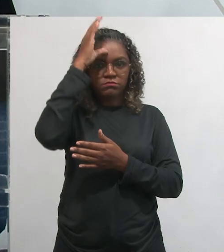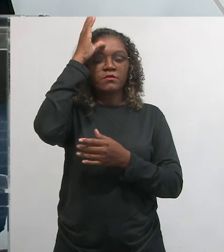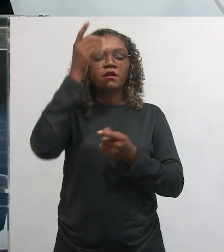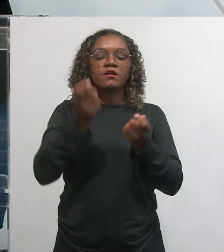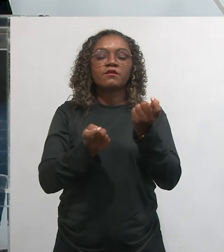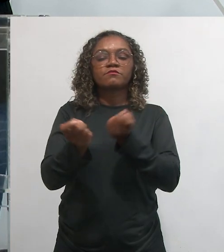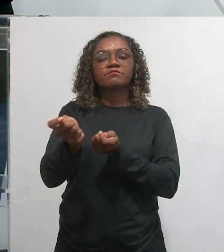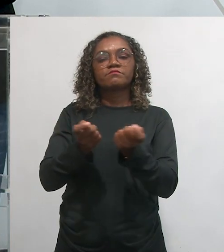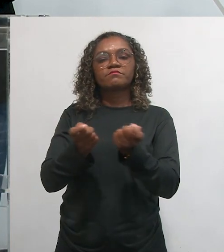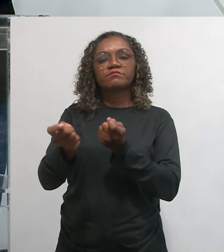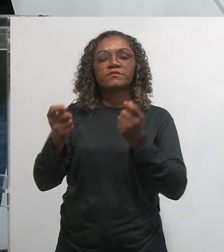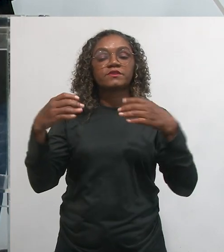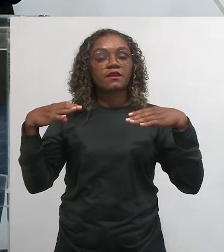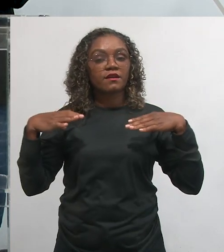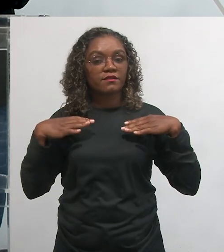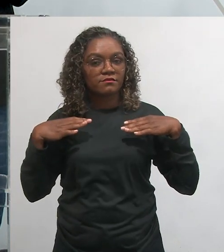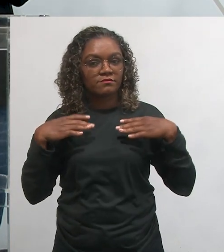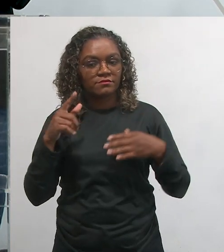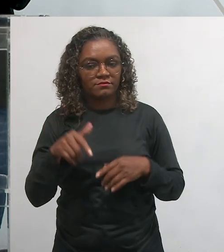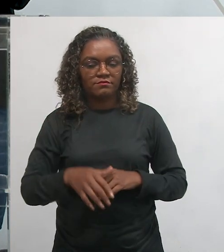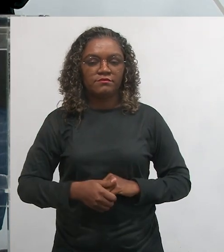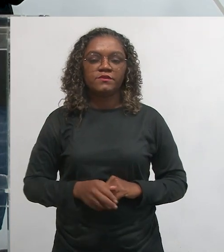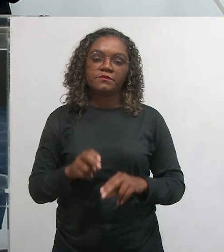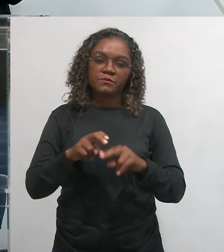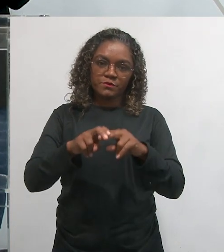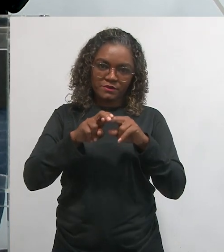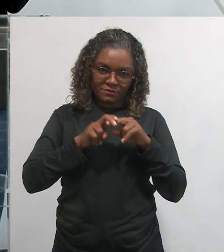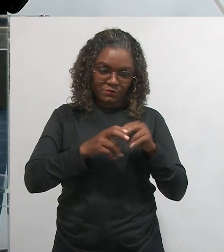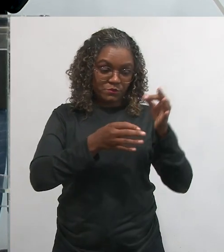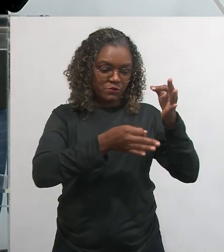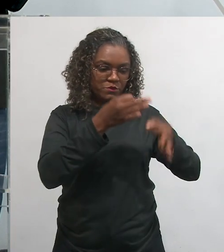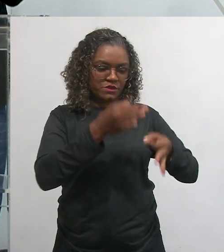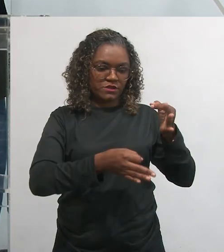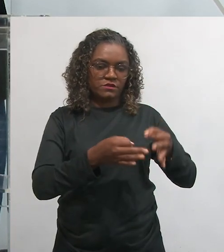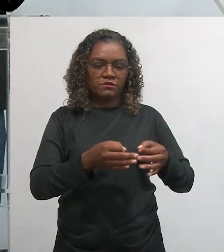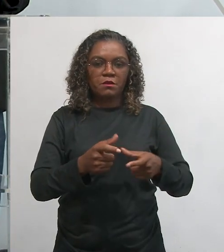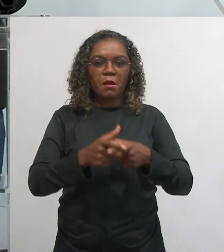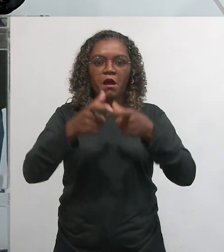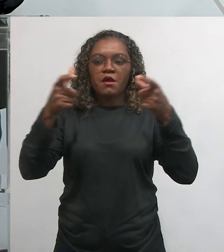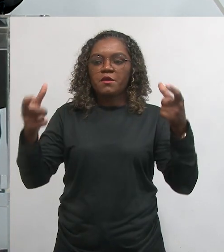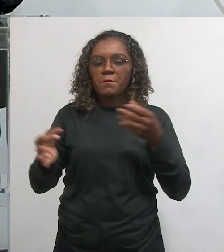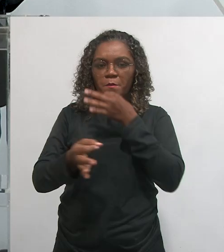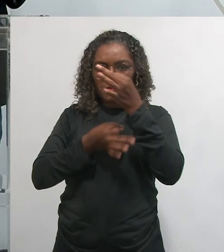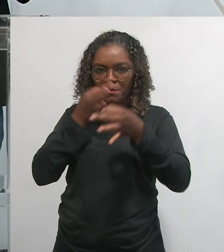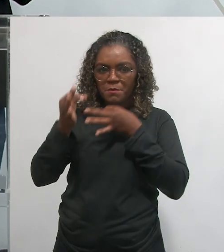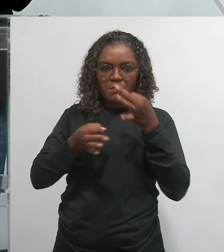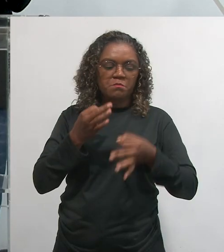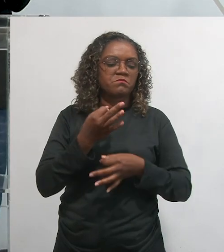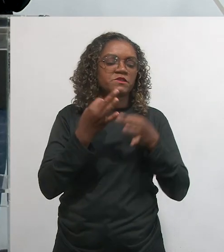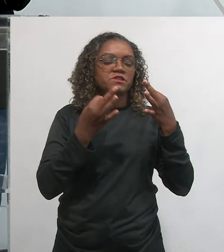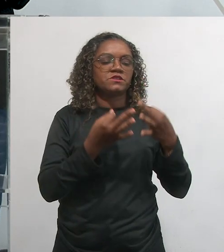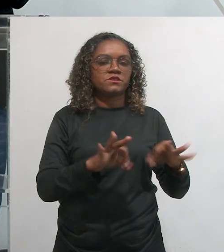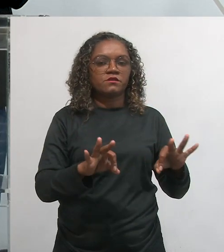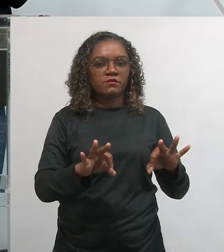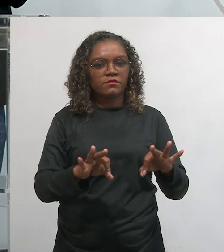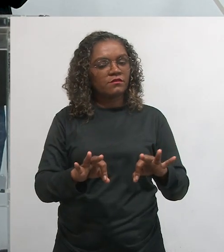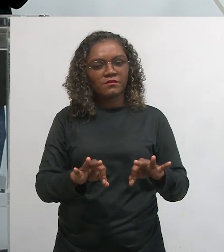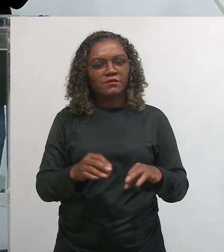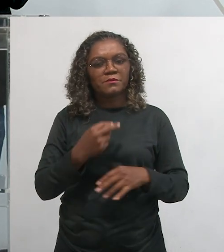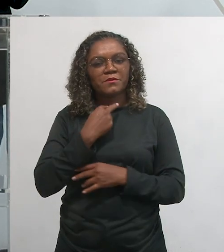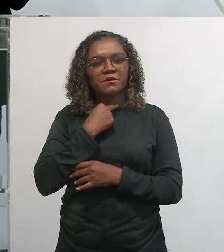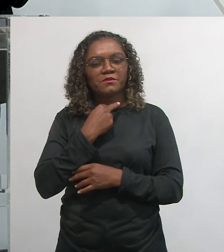só, a justiça não pode ser o resultado da maioria, das opiniões. Porque